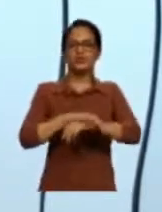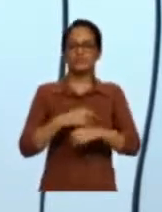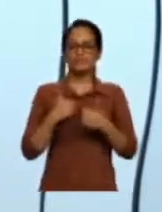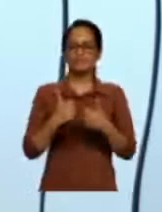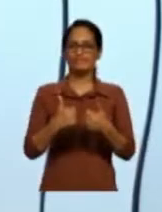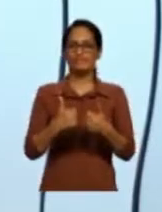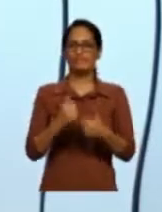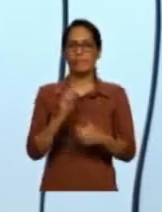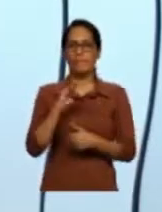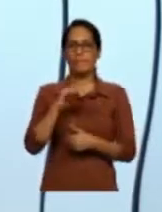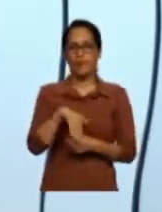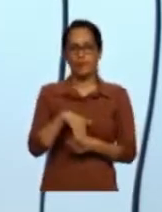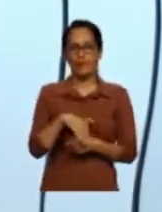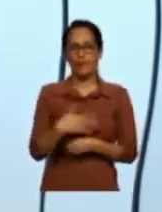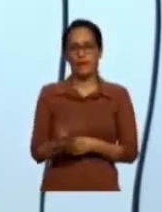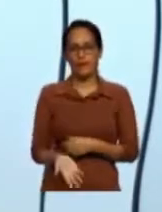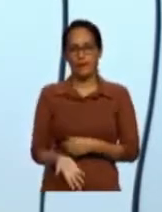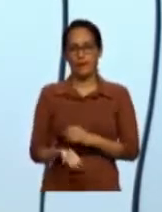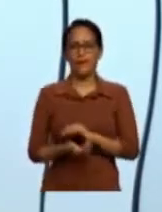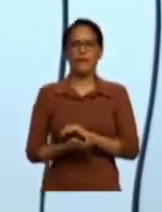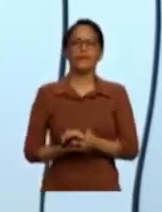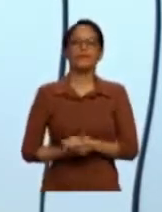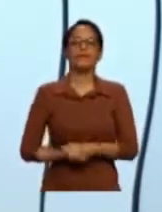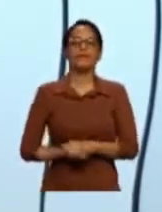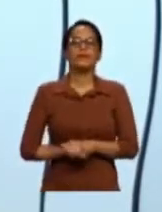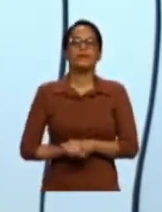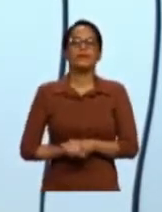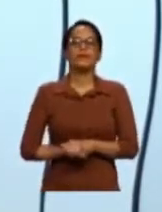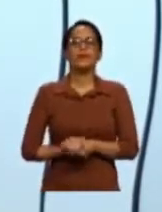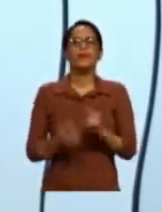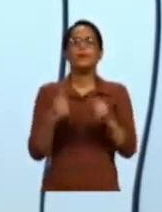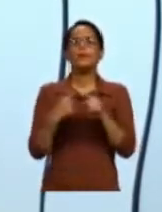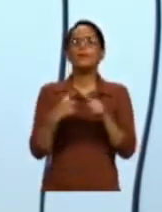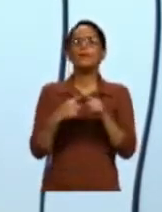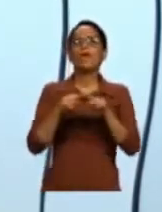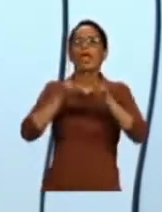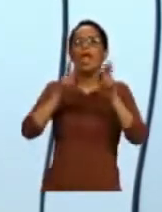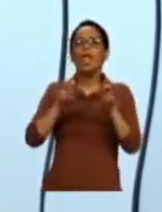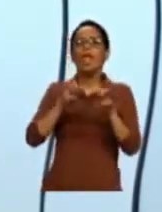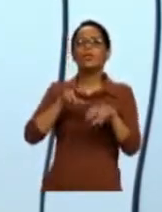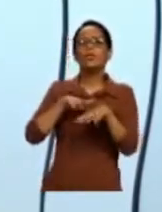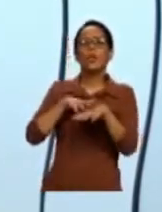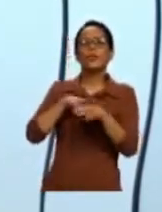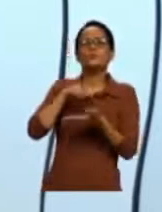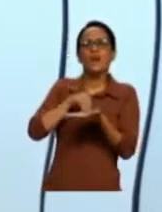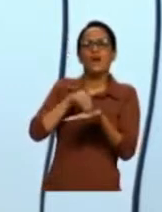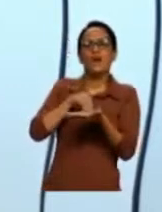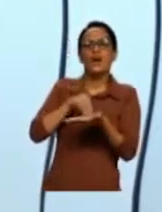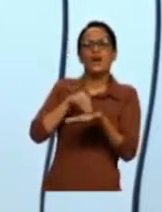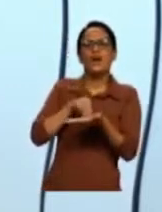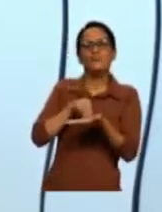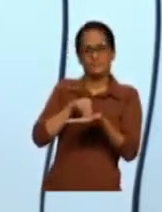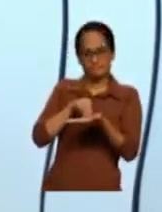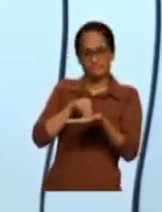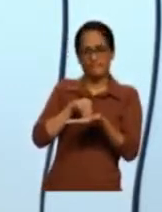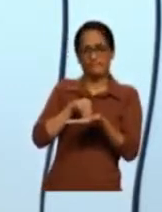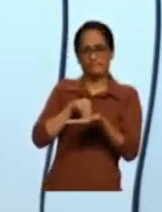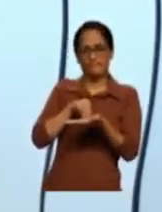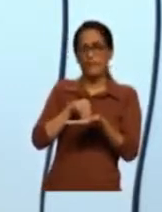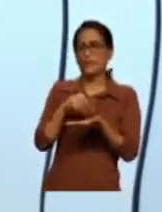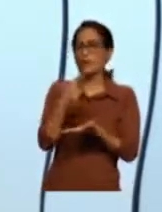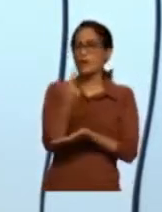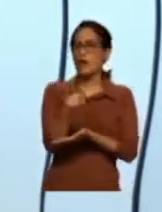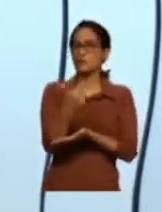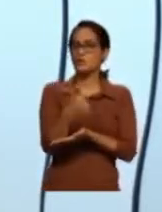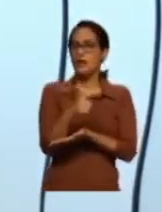vai. Vejam, então, por que ela é uma doença carencial, gente? Se ela não tem produção